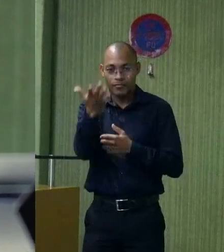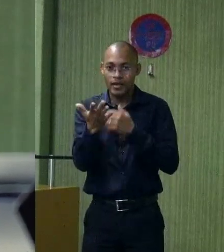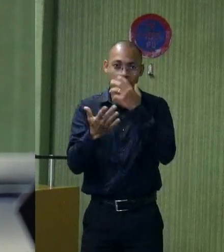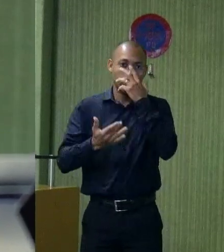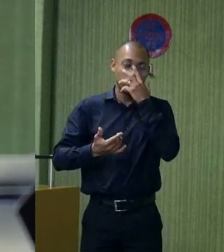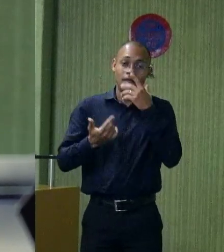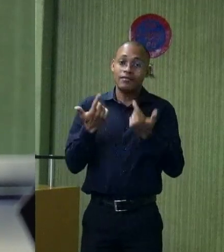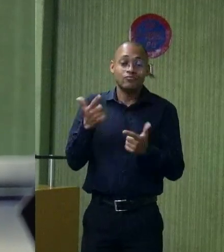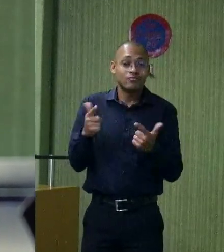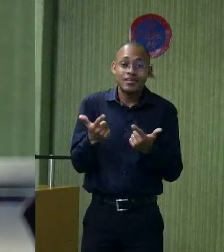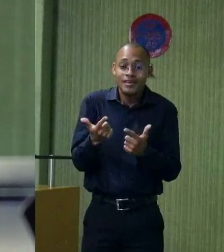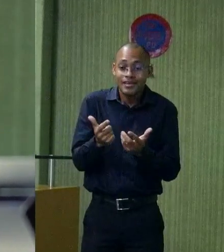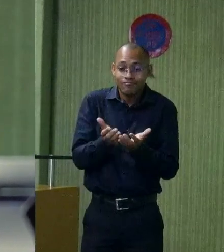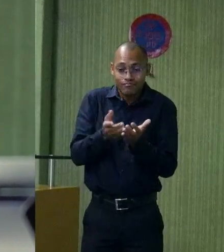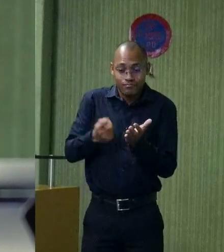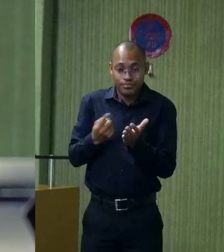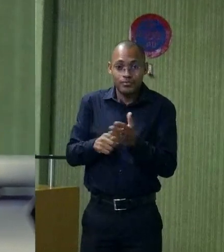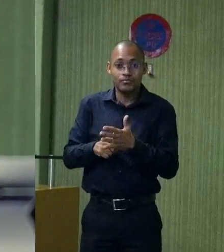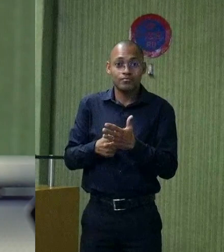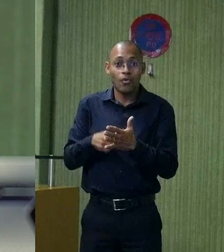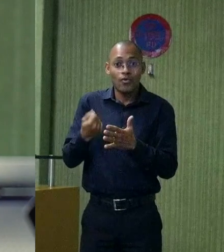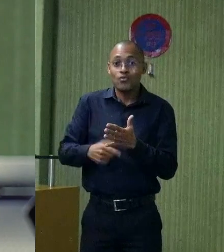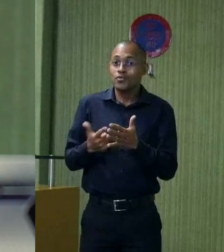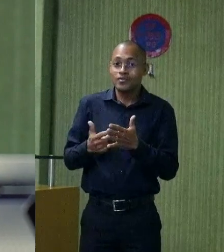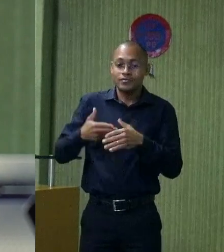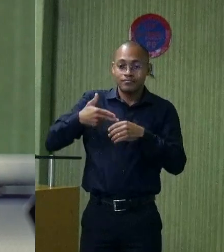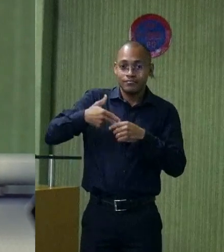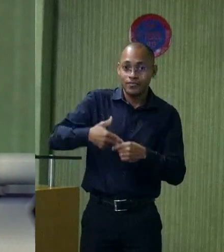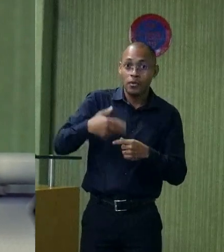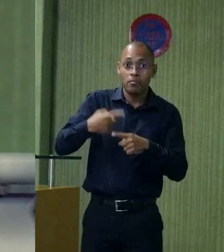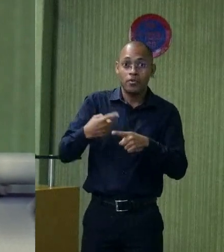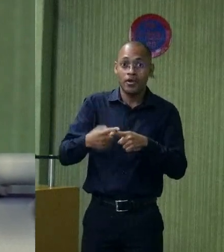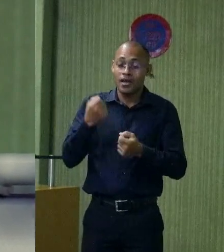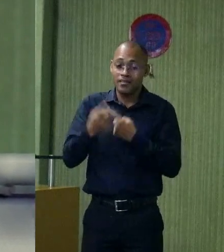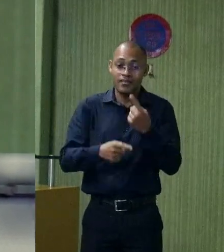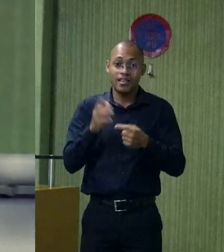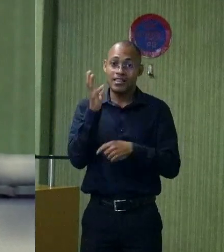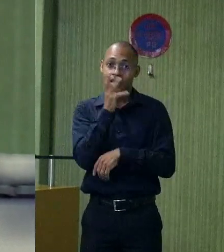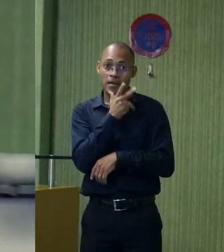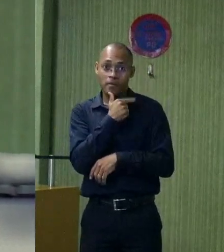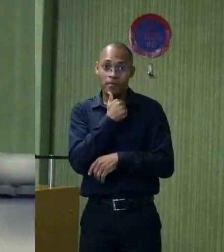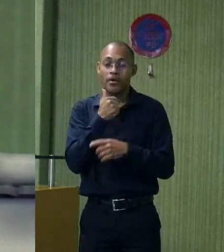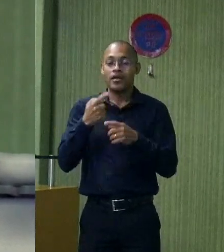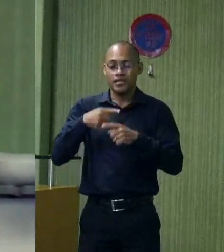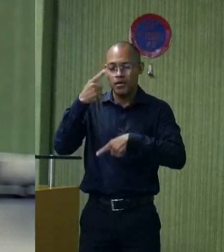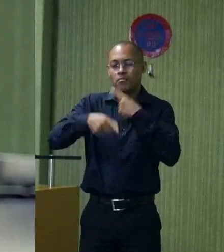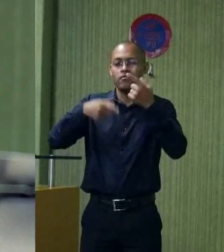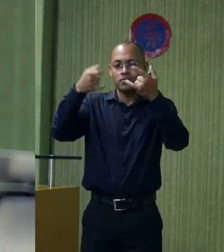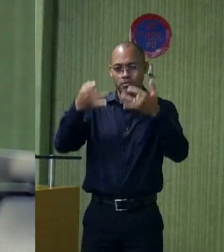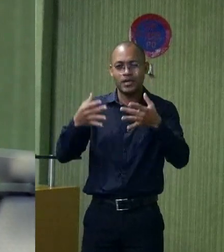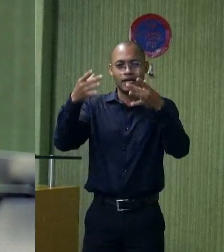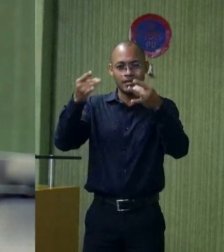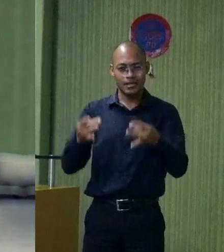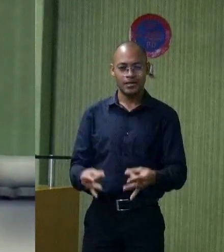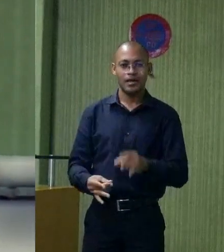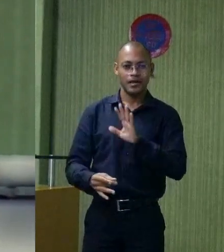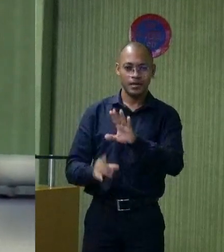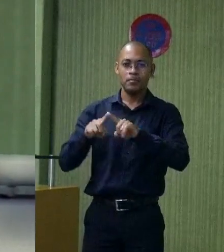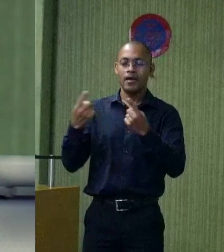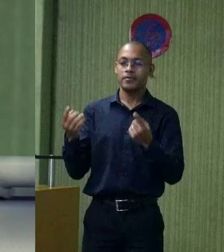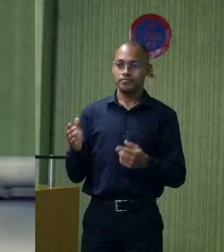combustível também porque para chegar o combustível também chega na na balsa e eu vou falar um pouco aqui disso então vamos